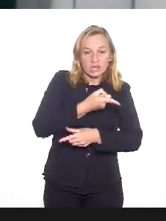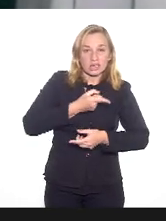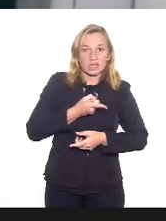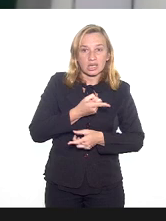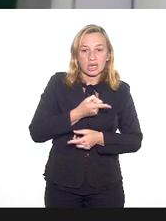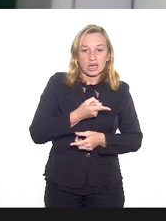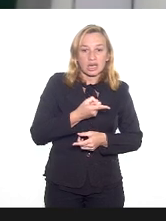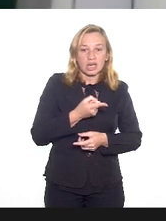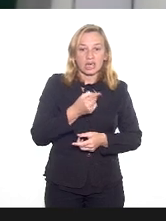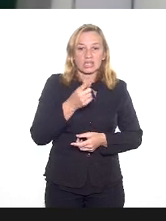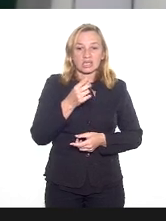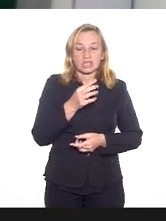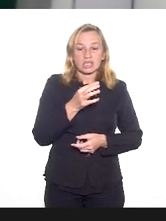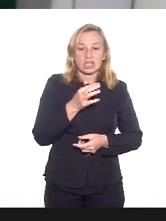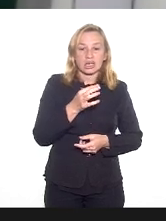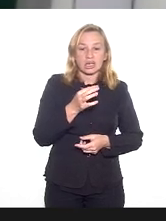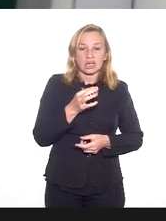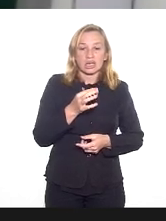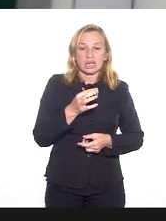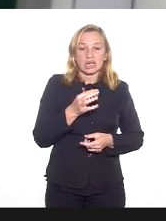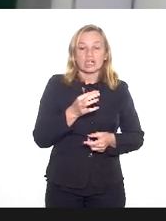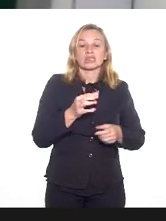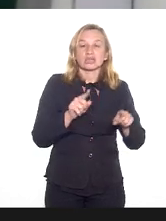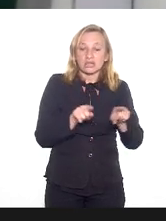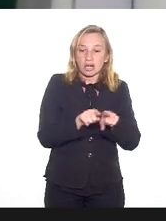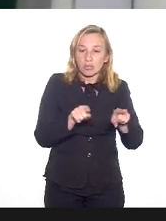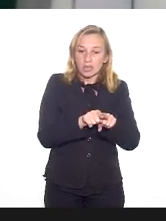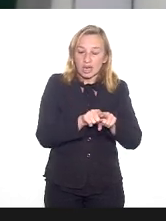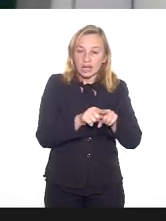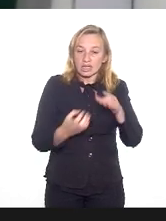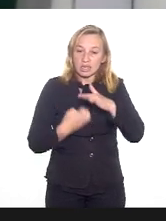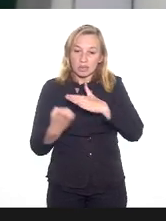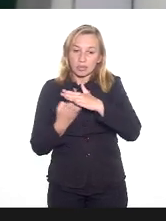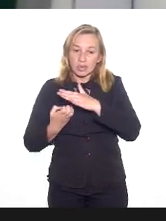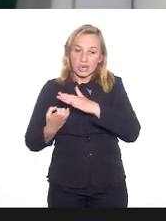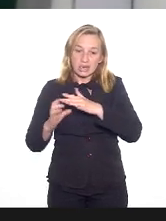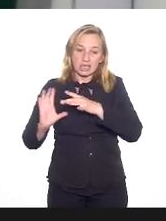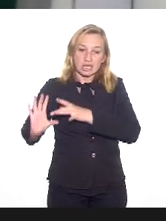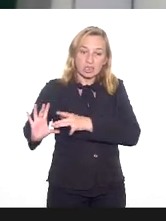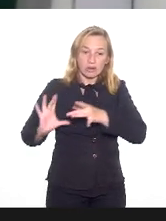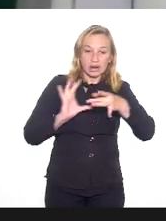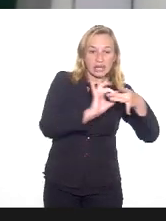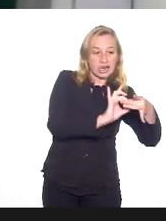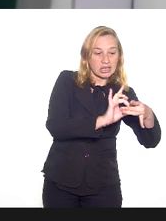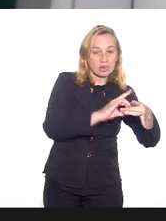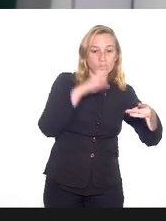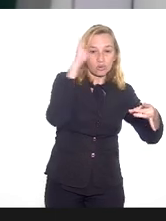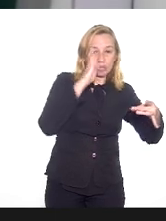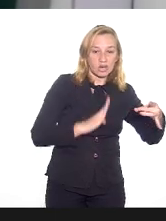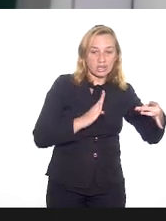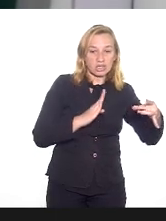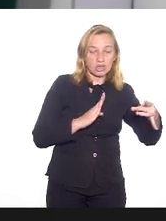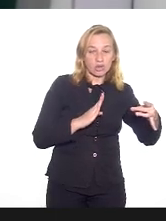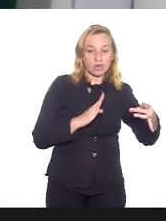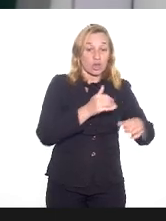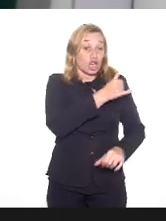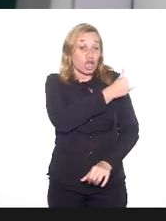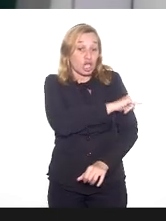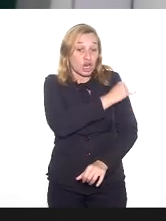E depois, esse trust cria no Brasil também uma sociedade de propósito específico, a sociedade Rio Petróleo,